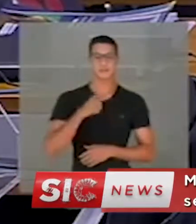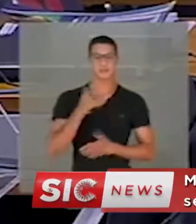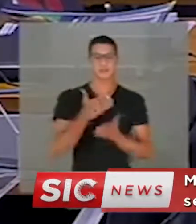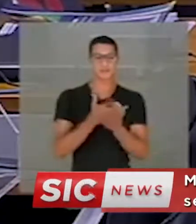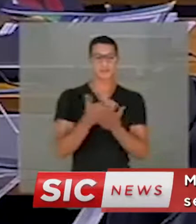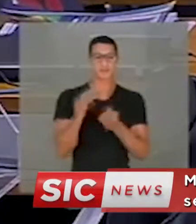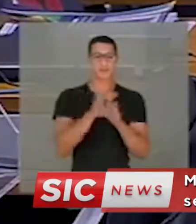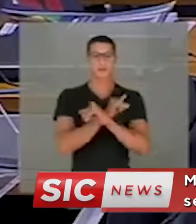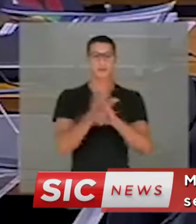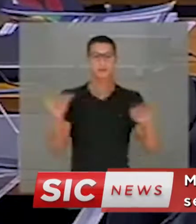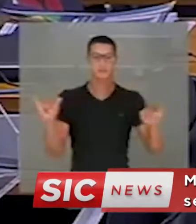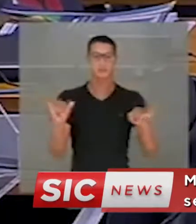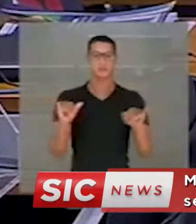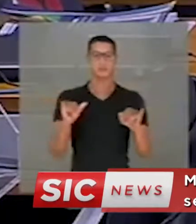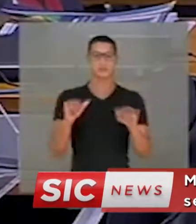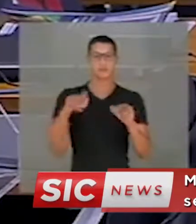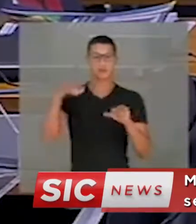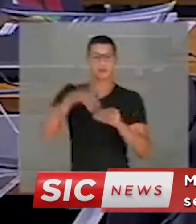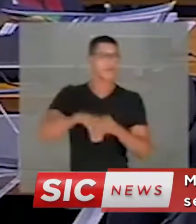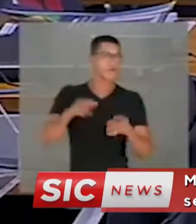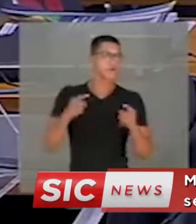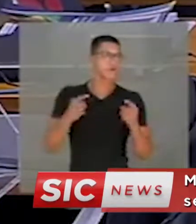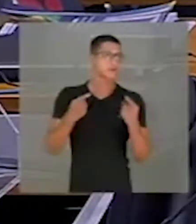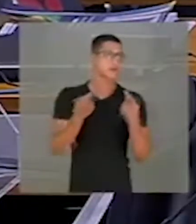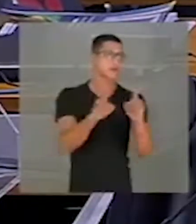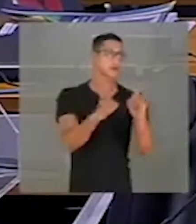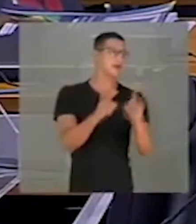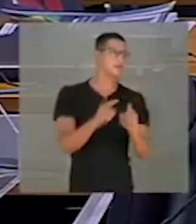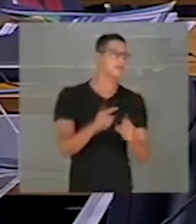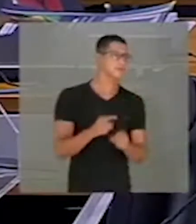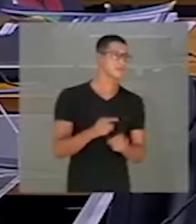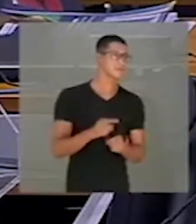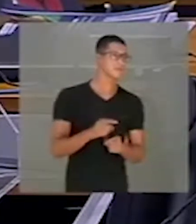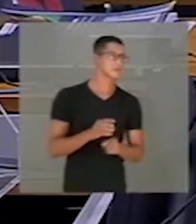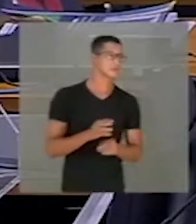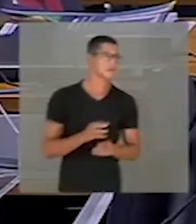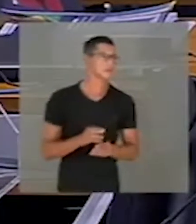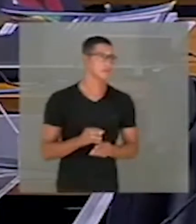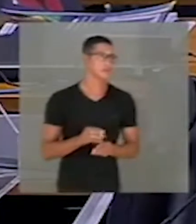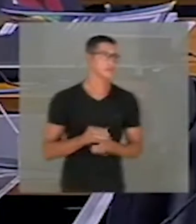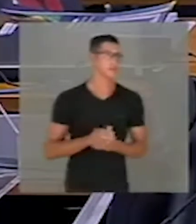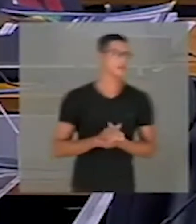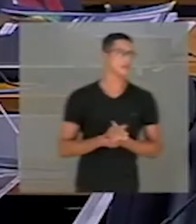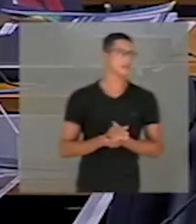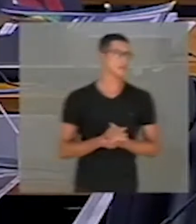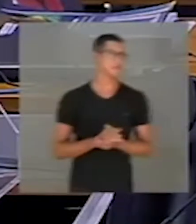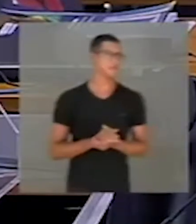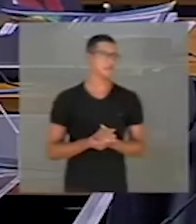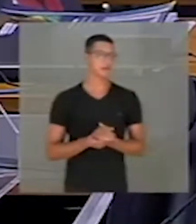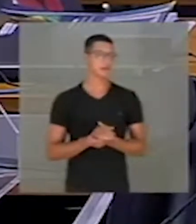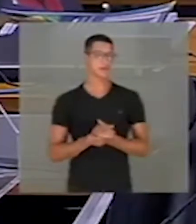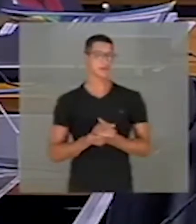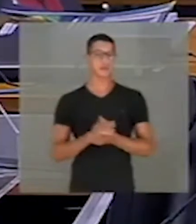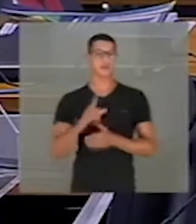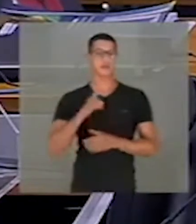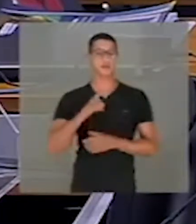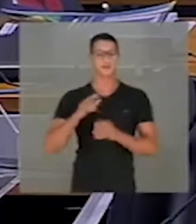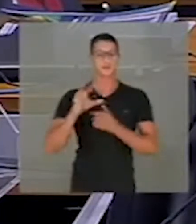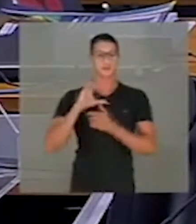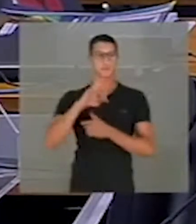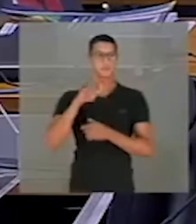dizendo por que voto contra o relatório do senador Renan Calheiros. Primeiro, porque essa CPI se